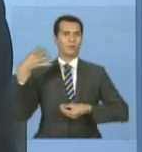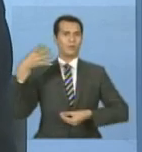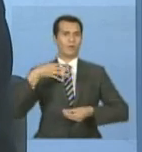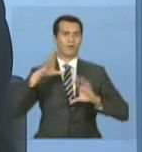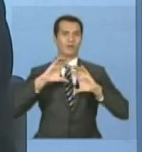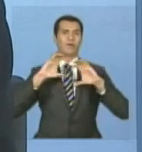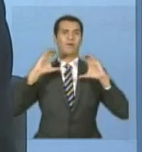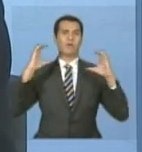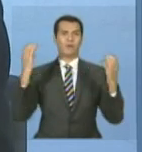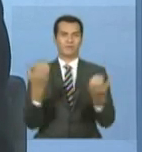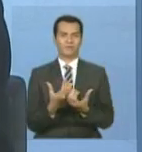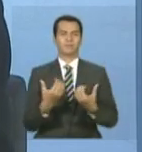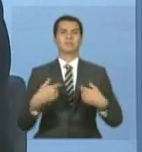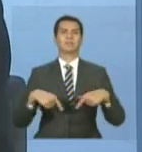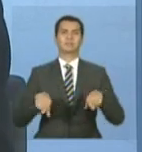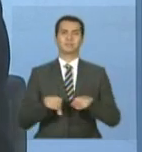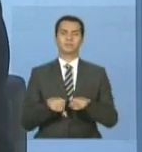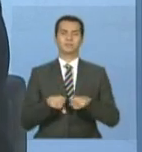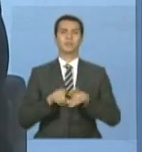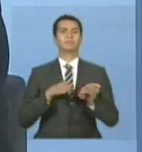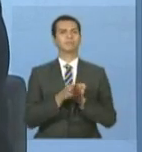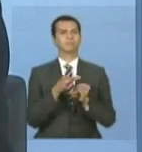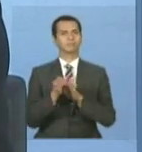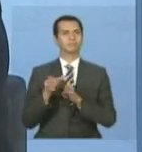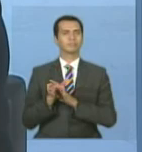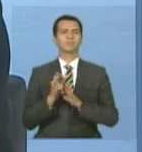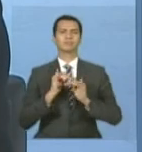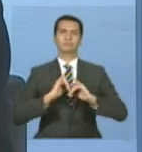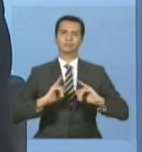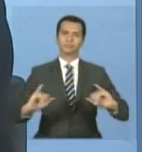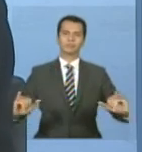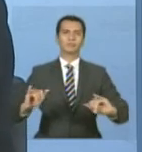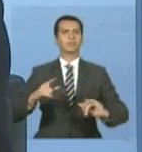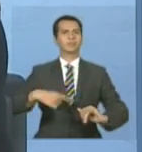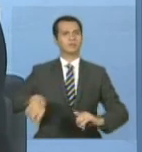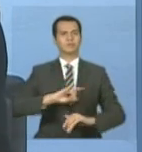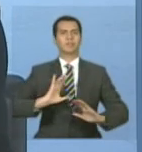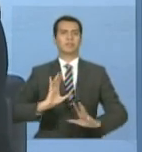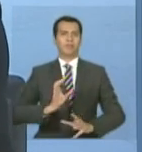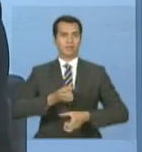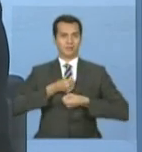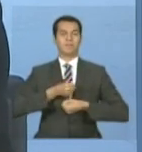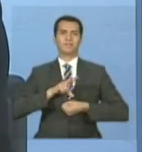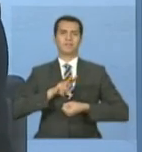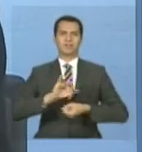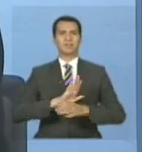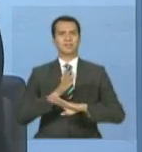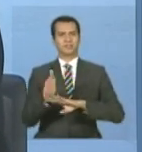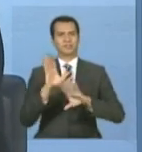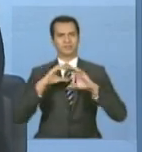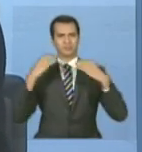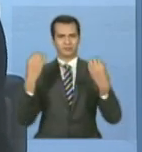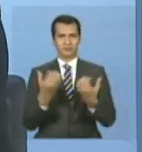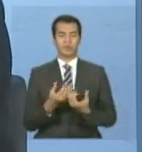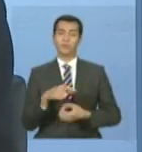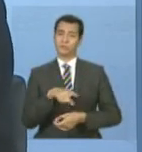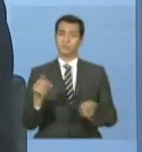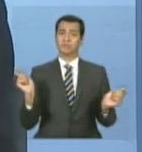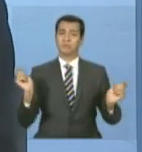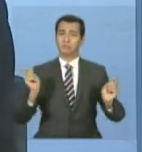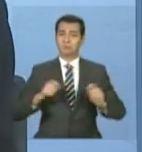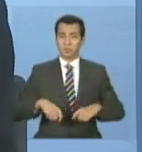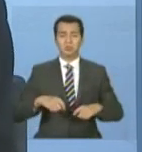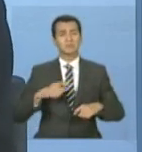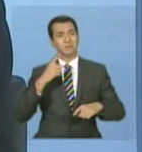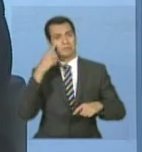e fornecer orientações aos delegados e delegadas que vão participar deste encontro. Você pode obter informações sobre a